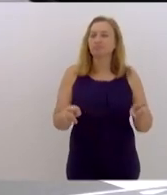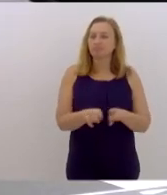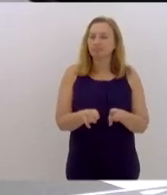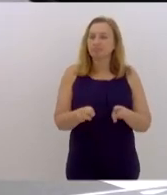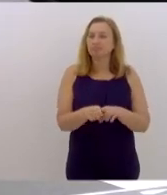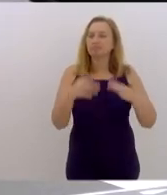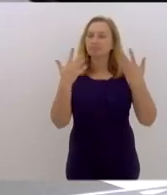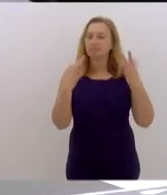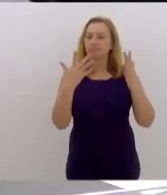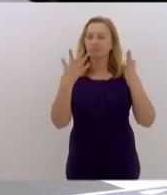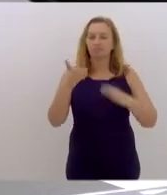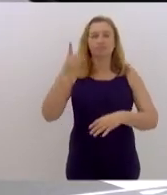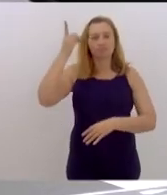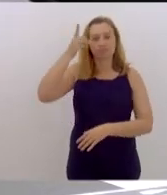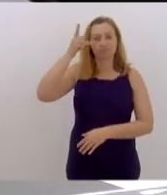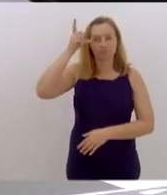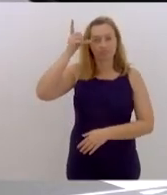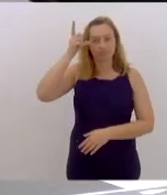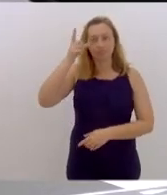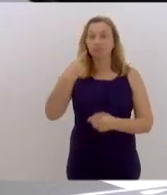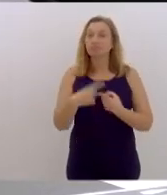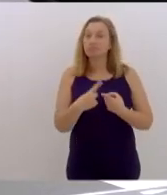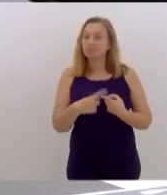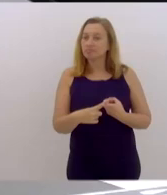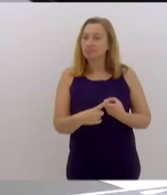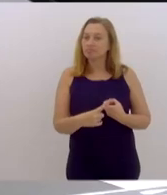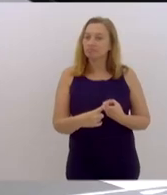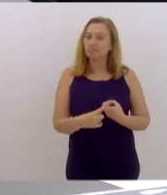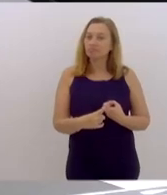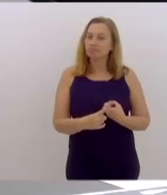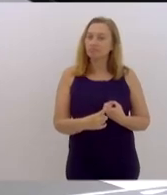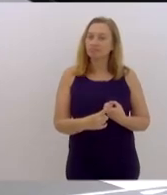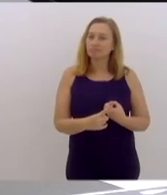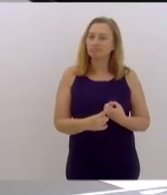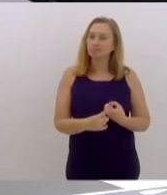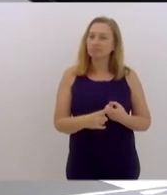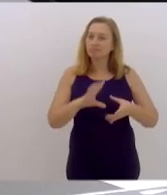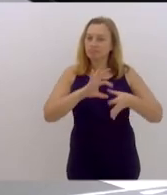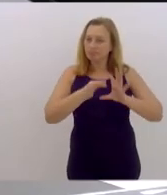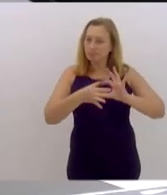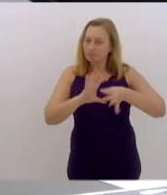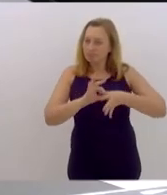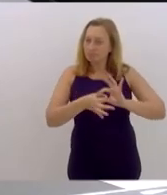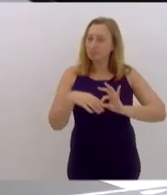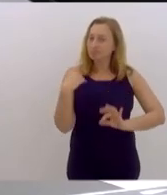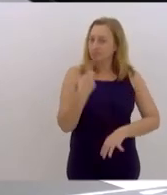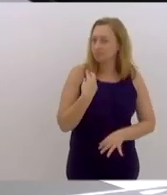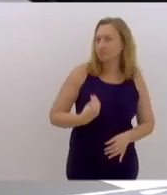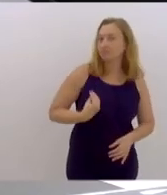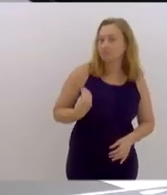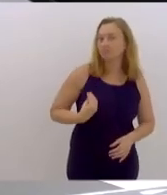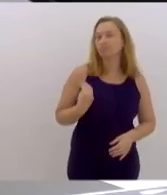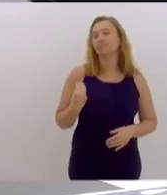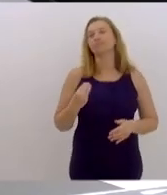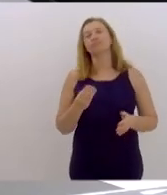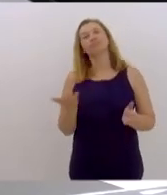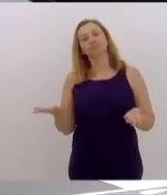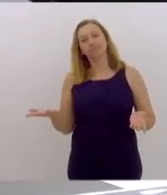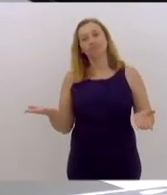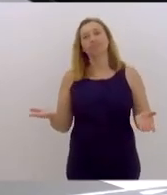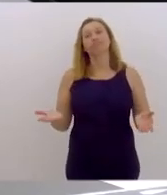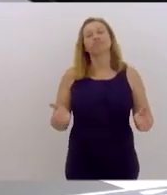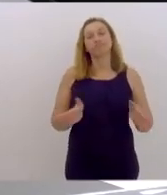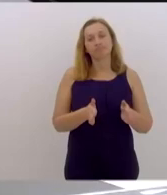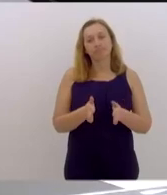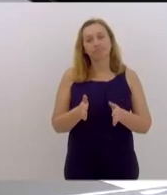parabenizar também a Lucinha porque no meio desse desse contexto que a gente tá e de processo